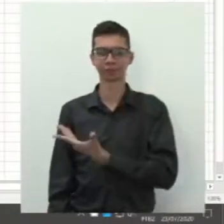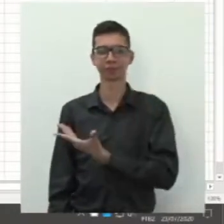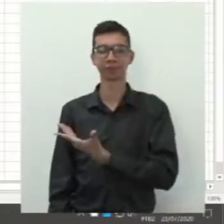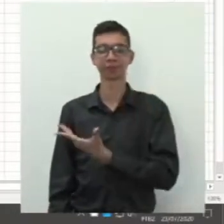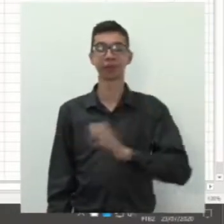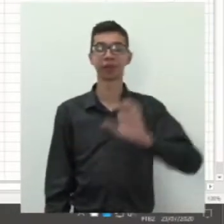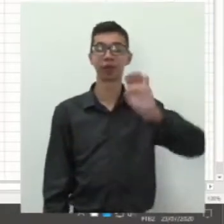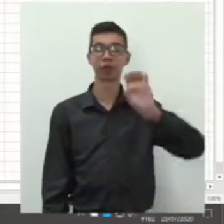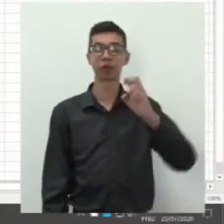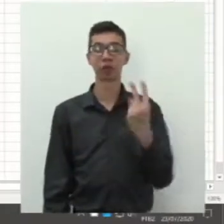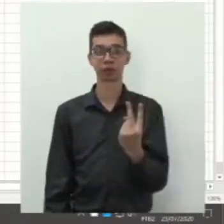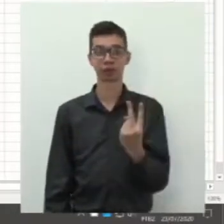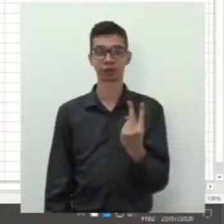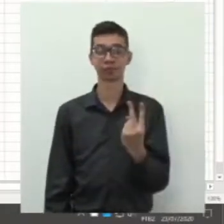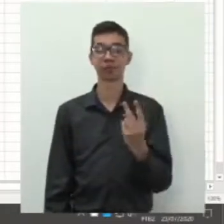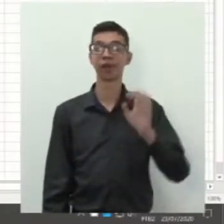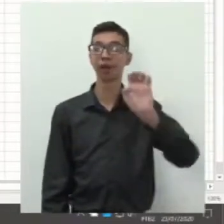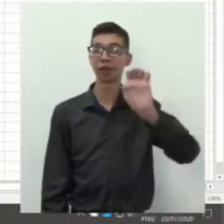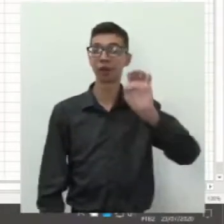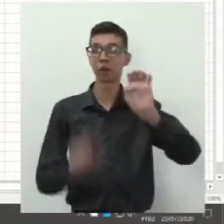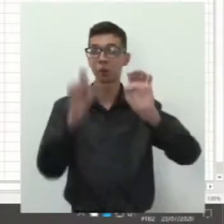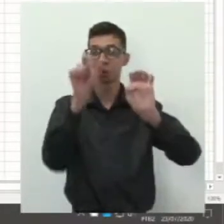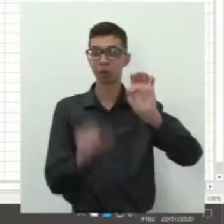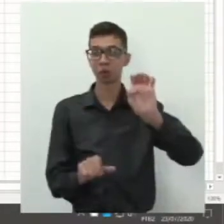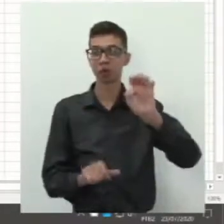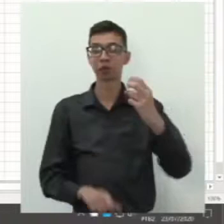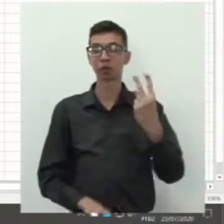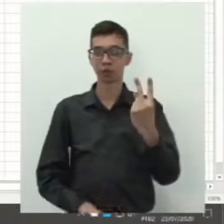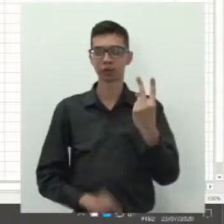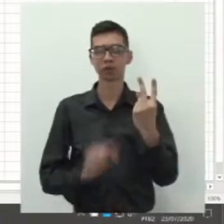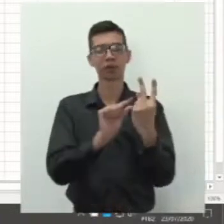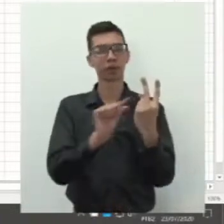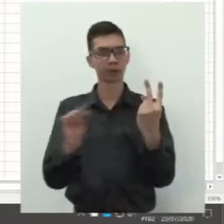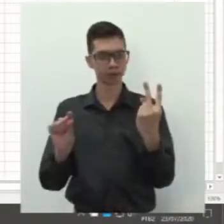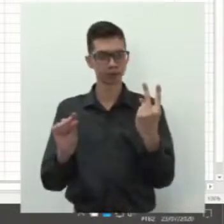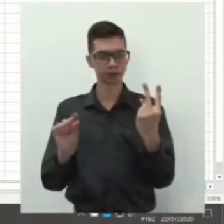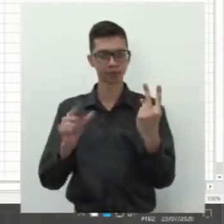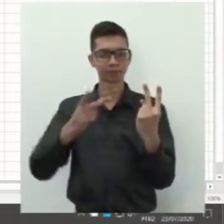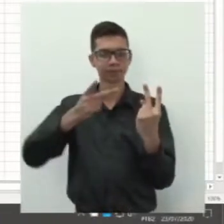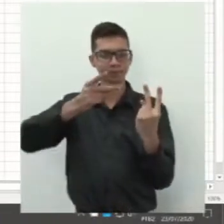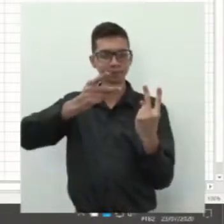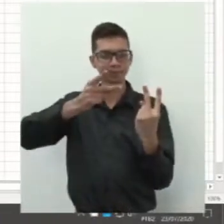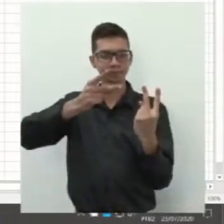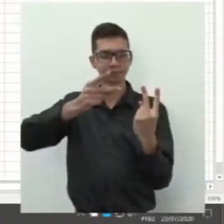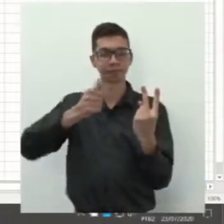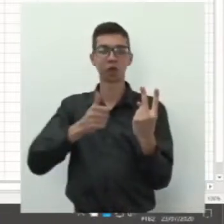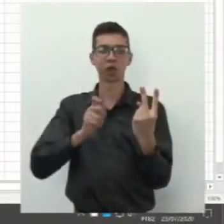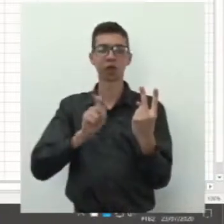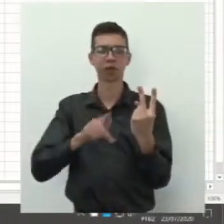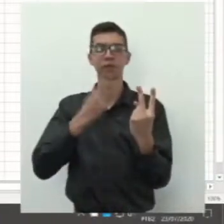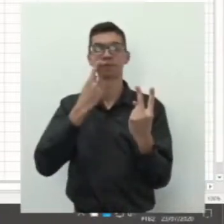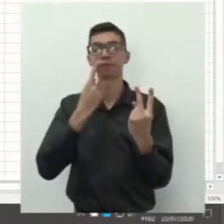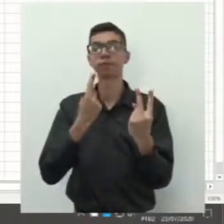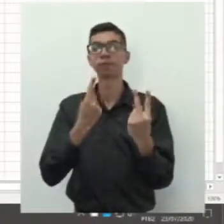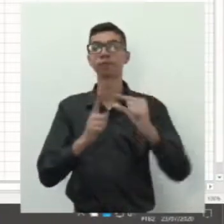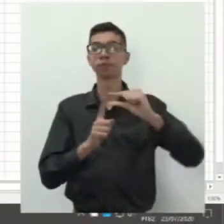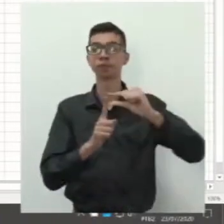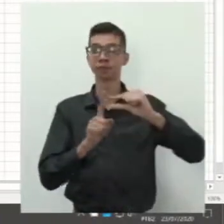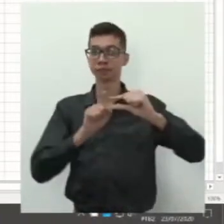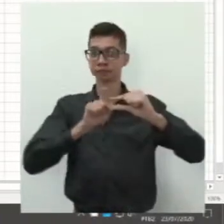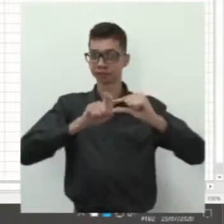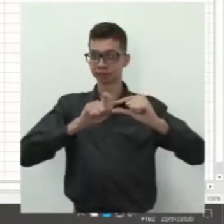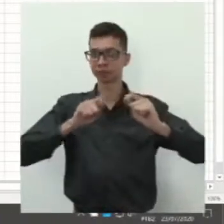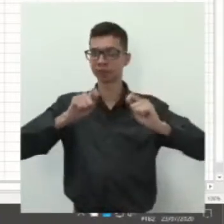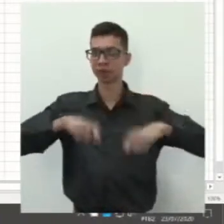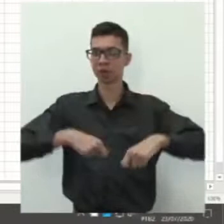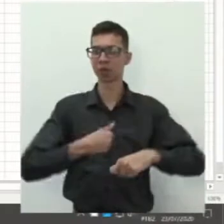E da coluna E da linha 2, certo? Então, ó, selecionei ela. Eu posso copiar e colar